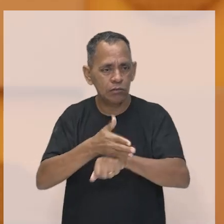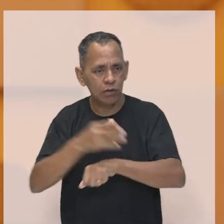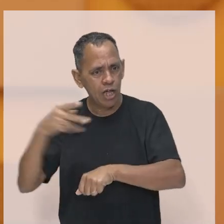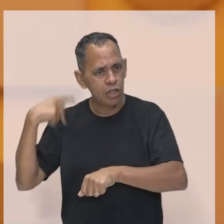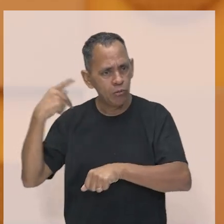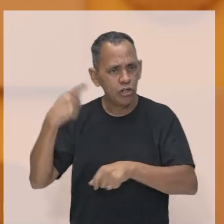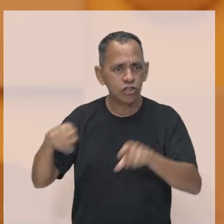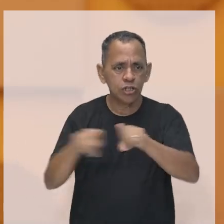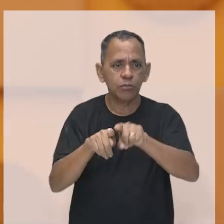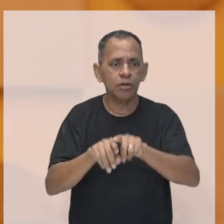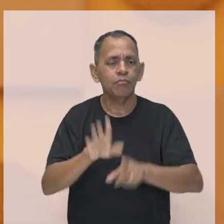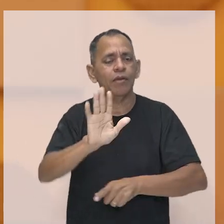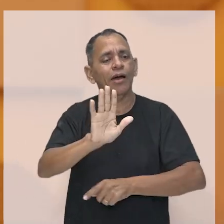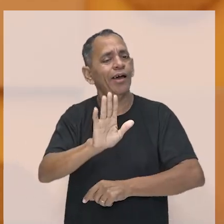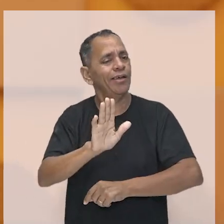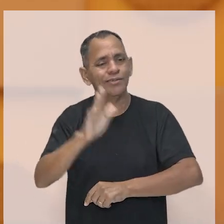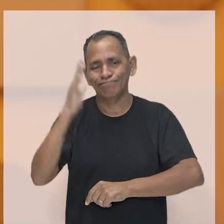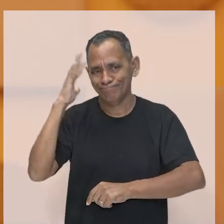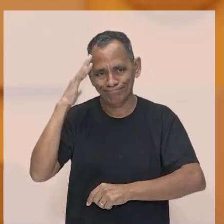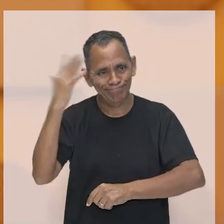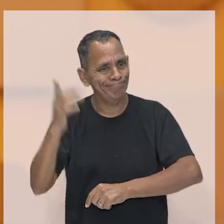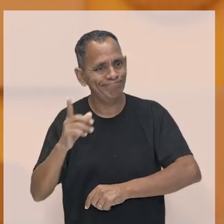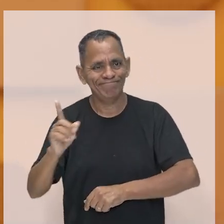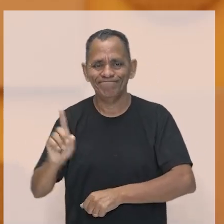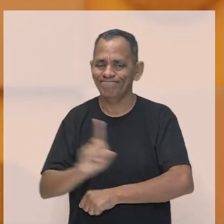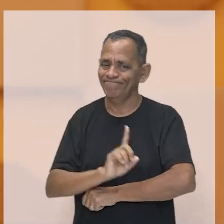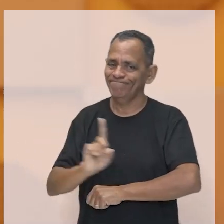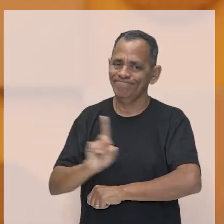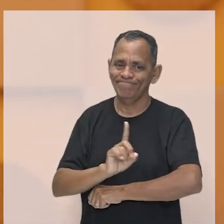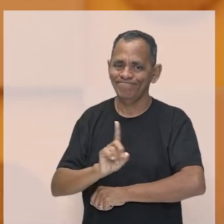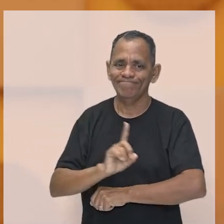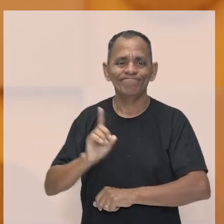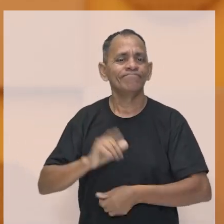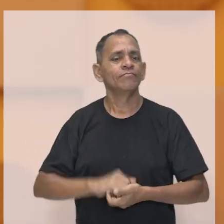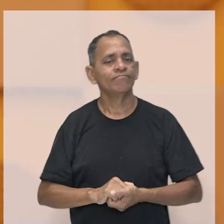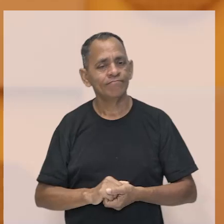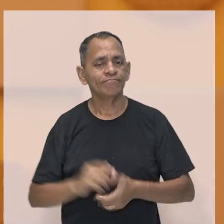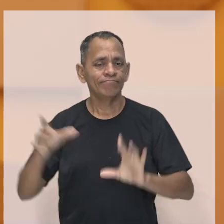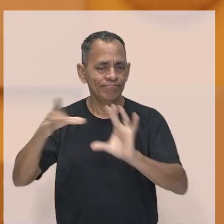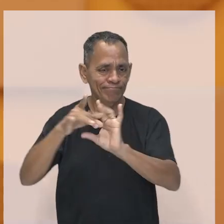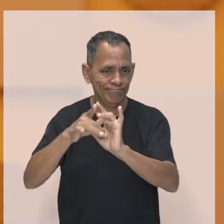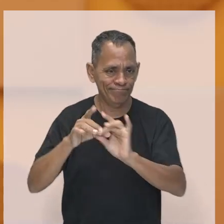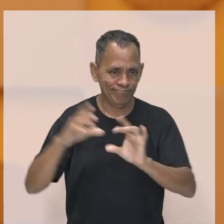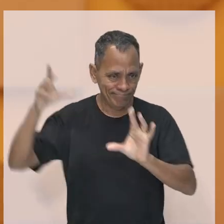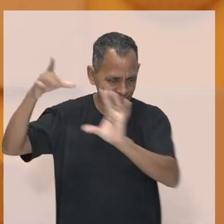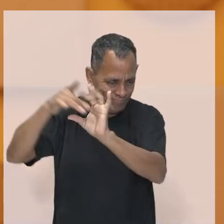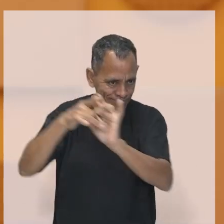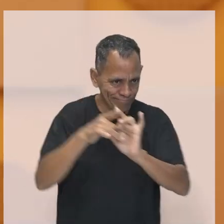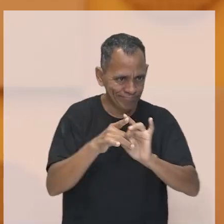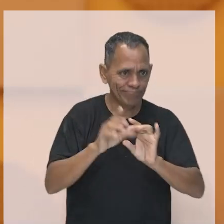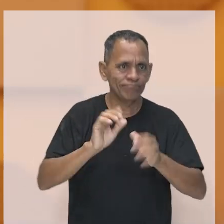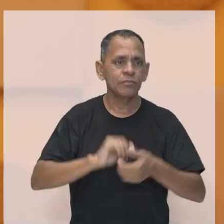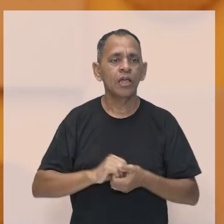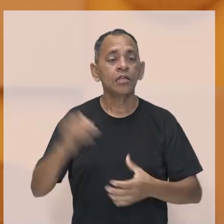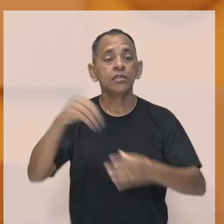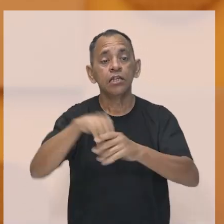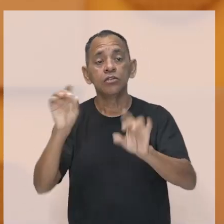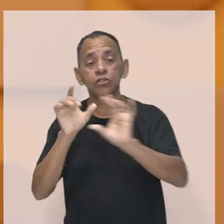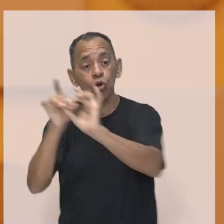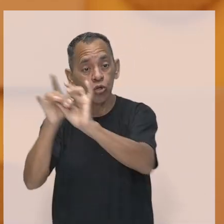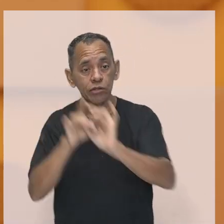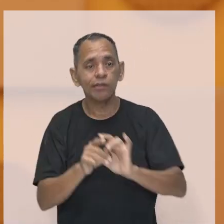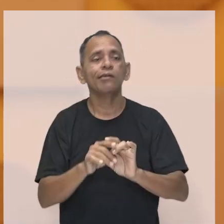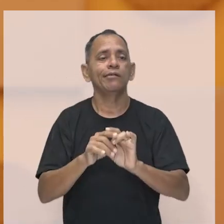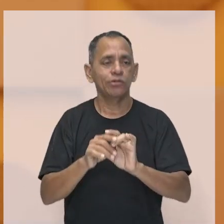de fato não vai acontecer e vai ser uma das questões que vai aí estar no contexto do movimento republicano. Além da